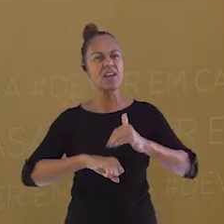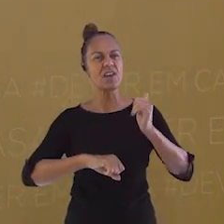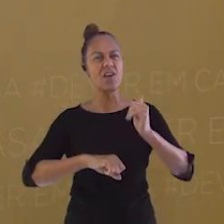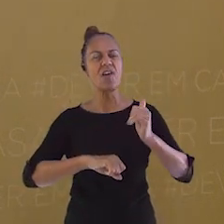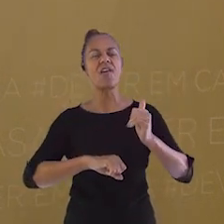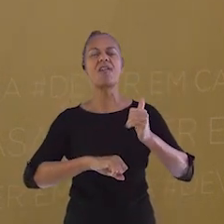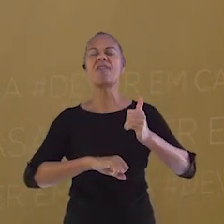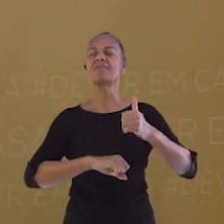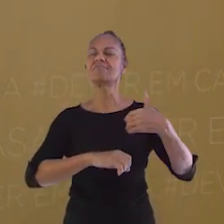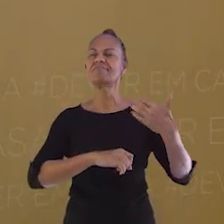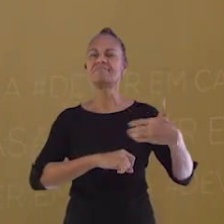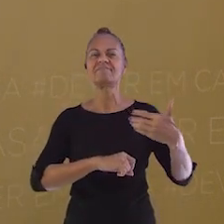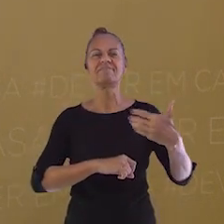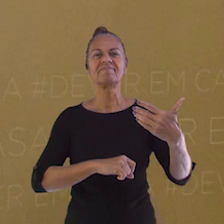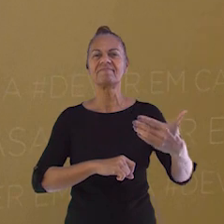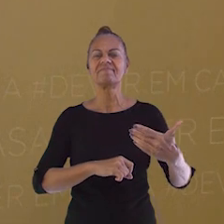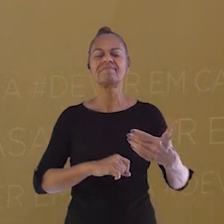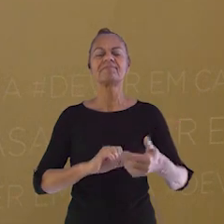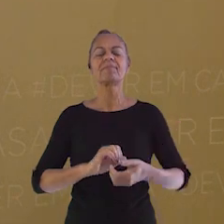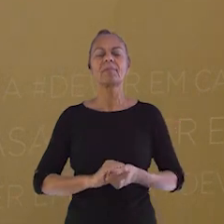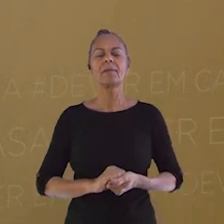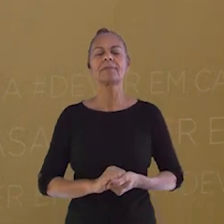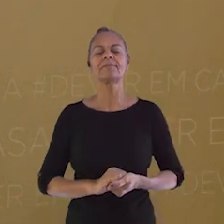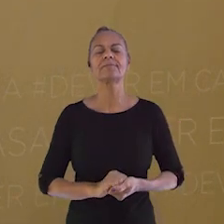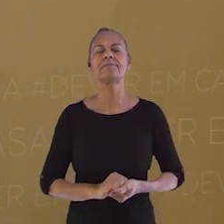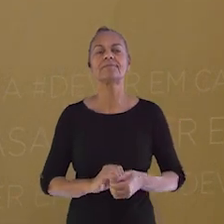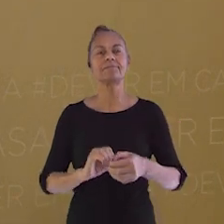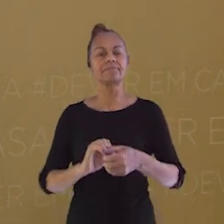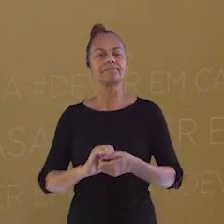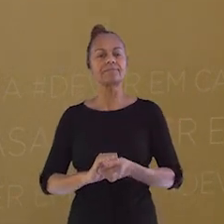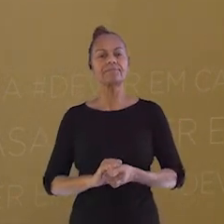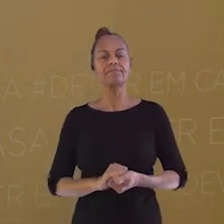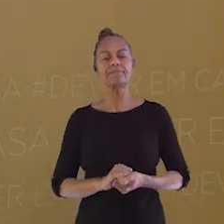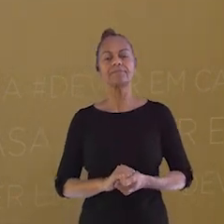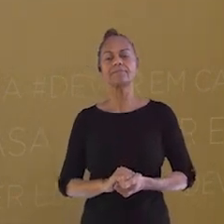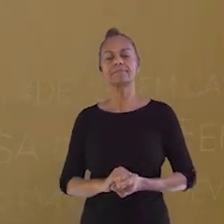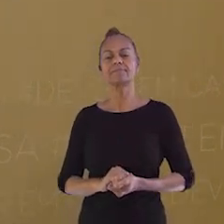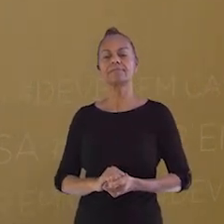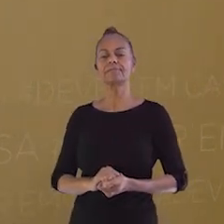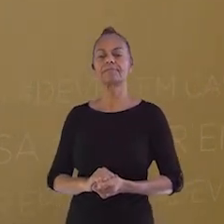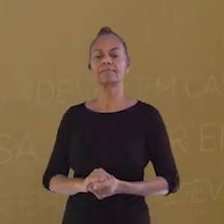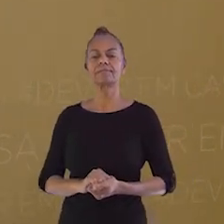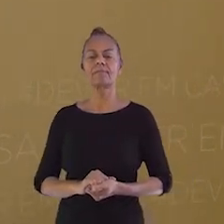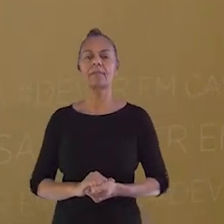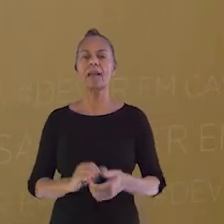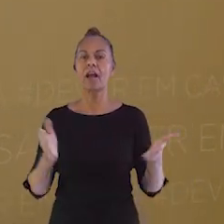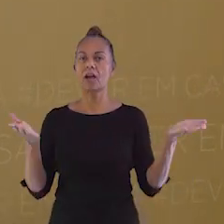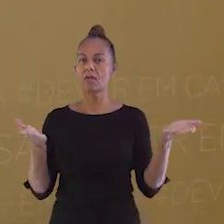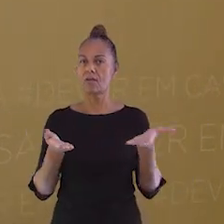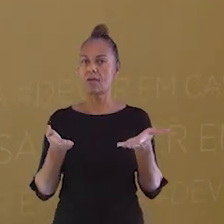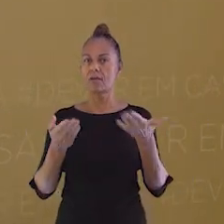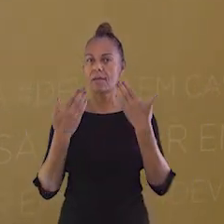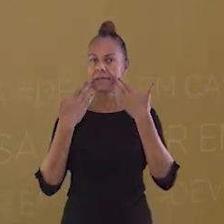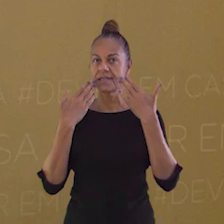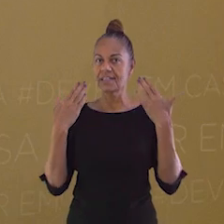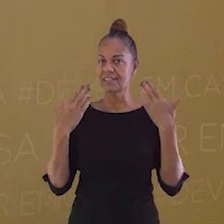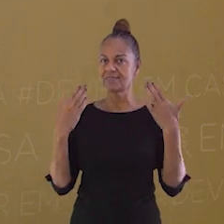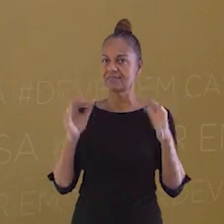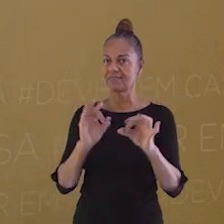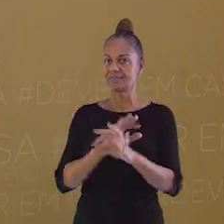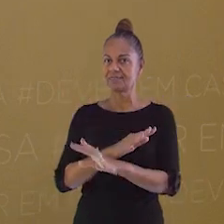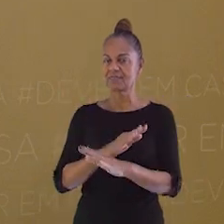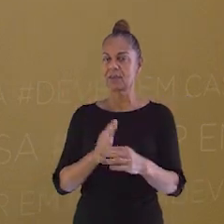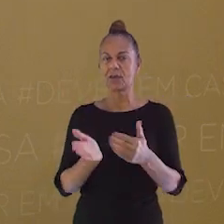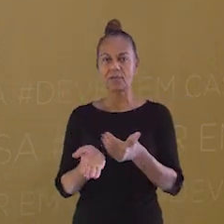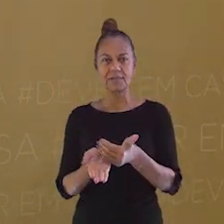vocês. Então não deixem de assinar a lista. Conto com vocês, hein? E agora sim, formalidades cumpridas, bora para o